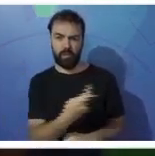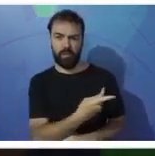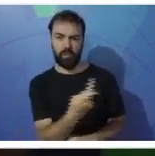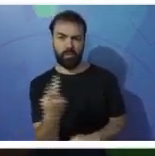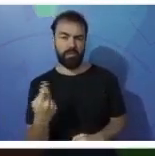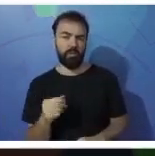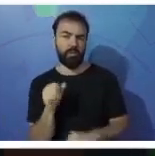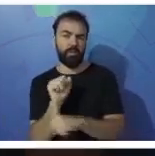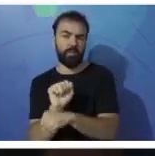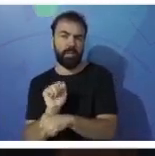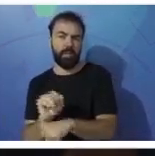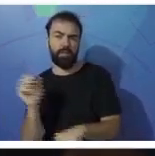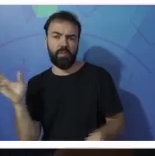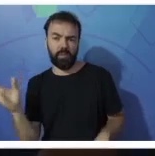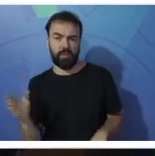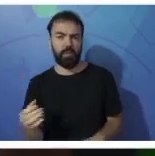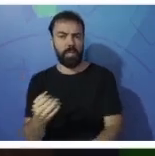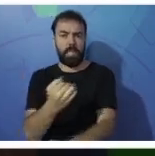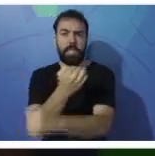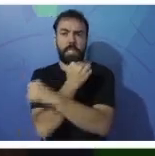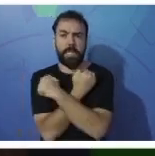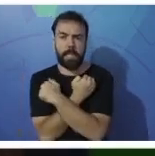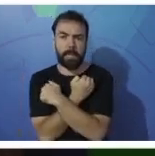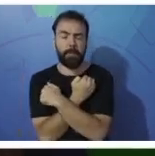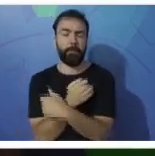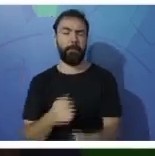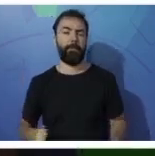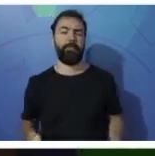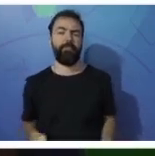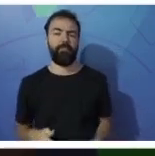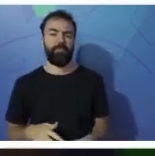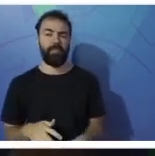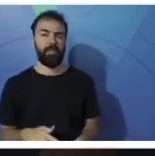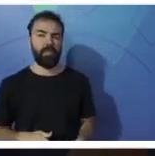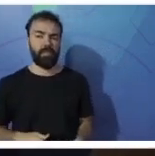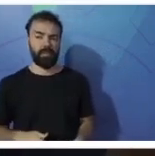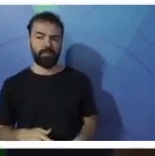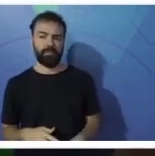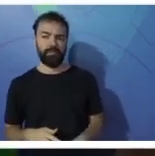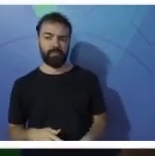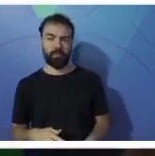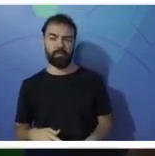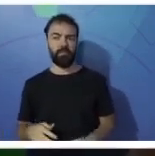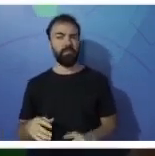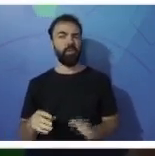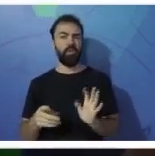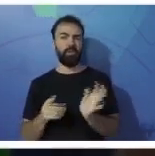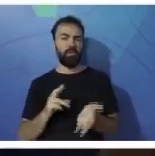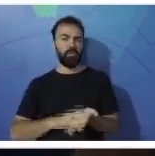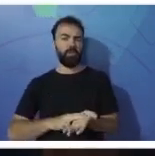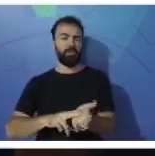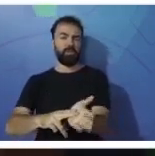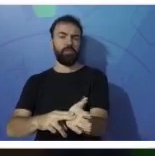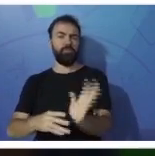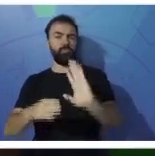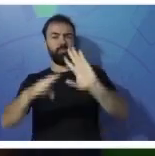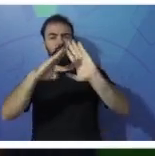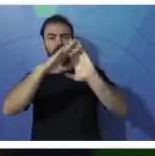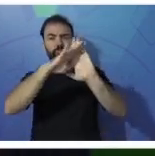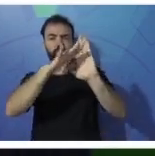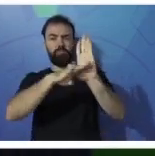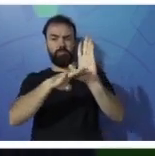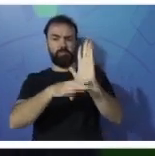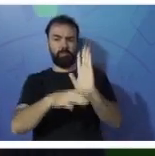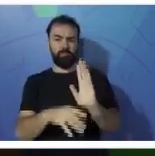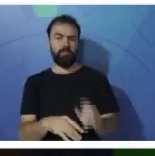Um abraço do amigo João. Olha a carta todinha com a estrutura. E ele ainda